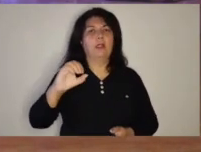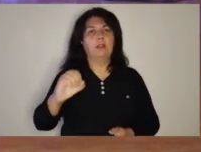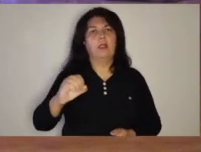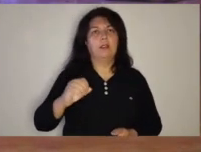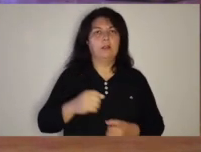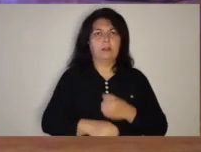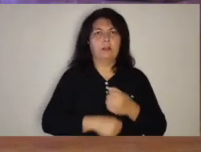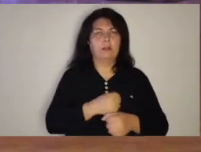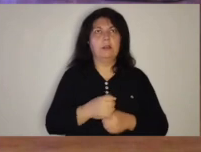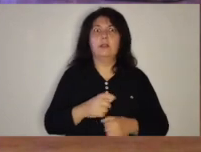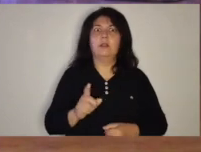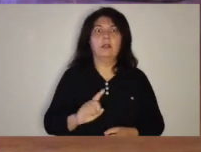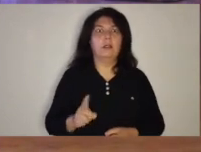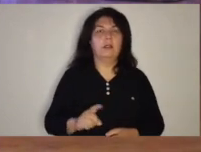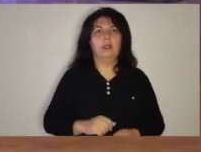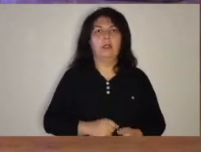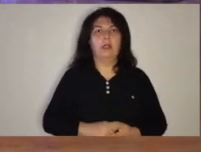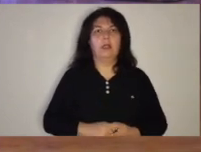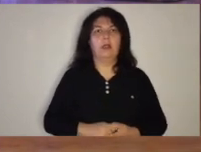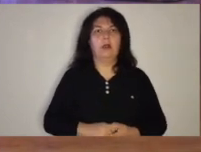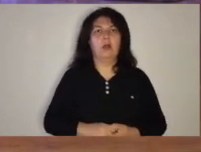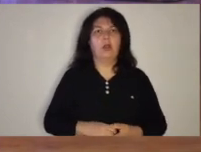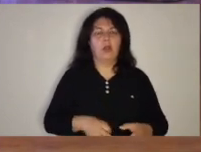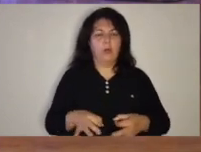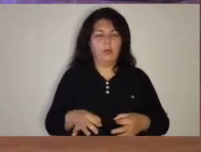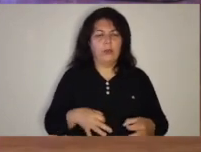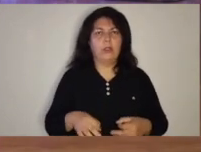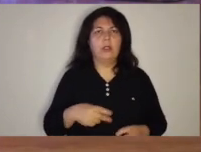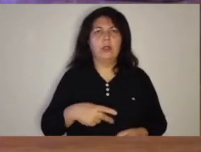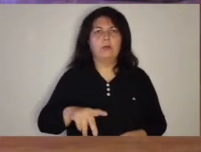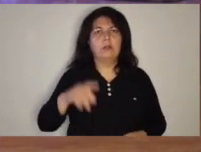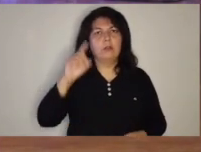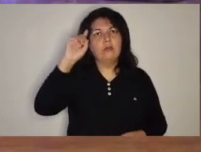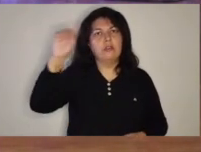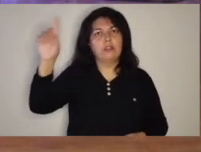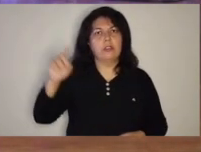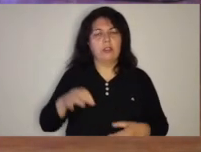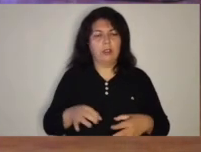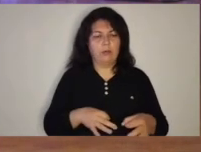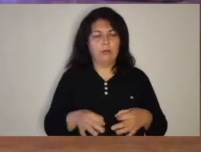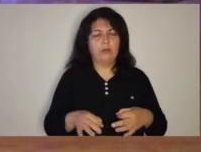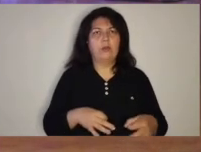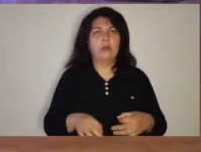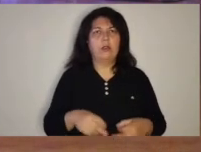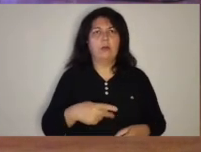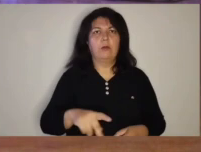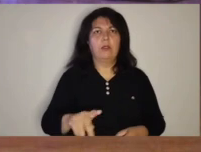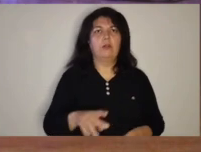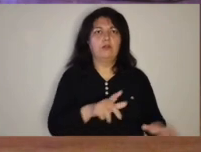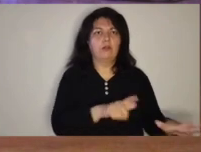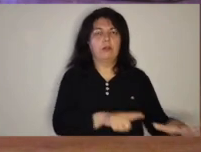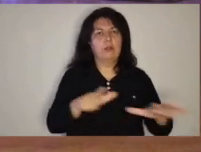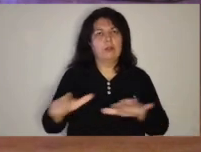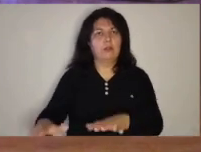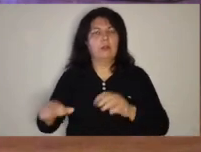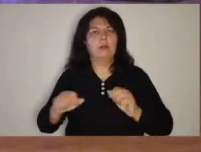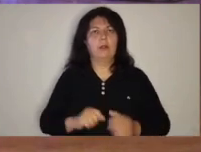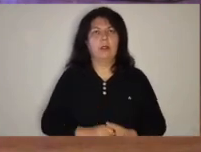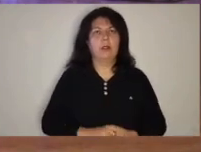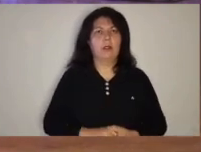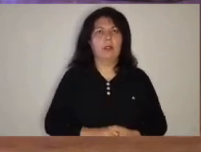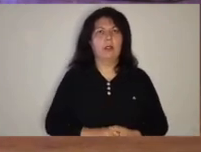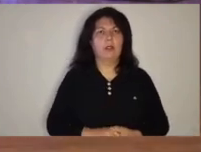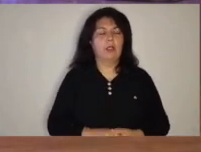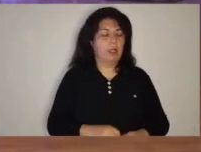extraordinária. Programe o seu dia, programe sua semana. Então, amanhã eu vou acordar, vou